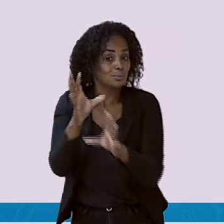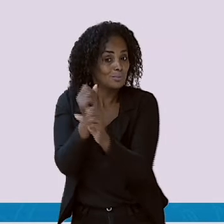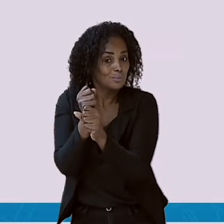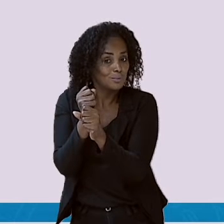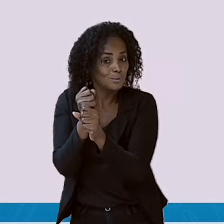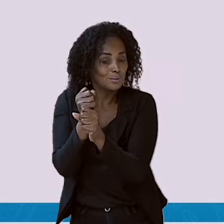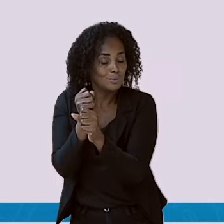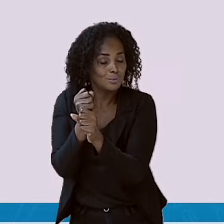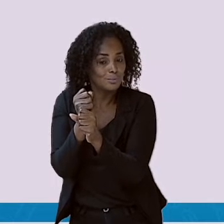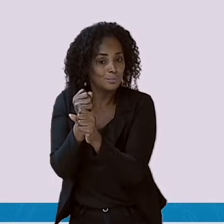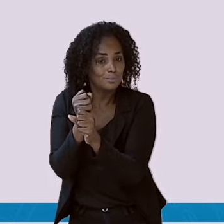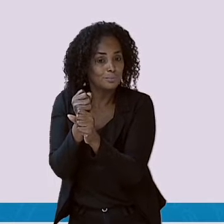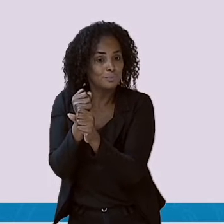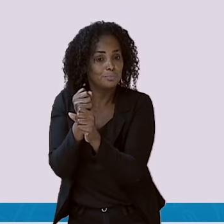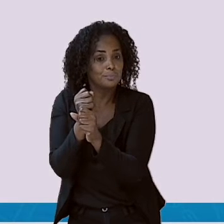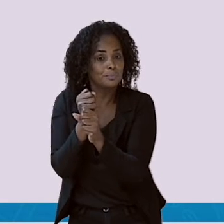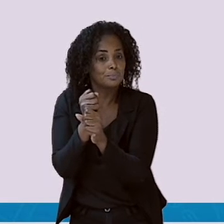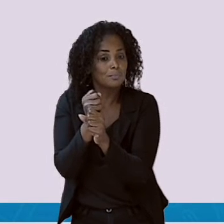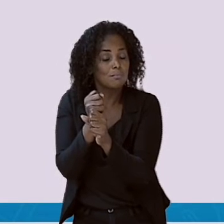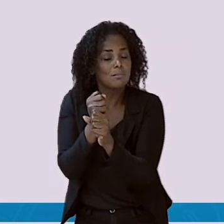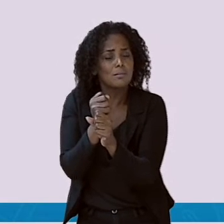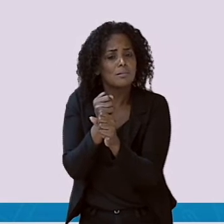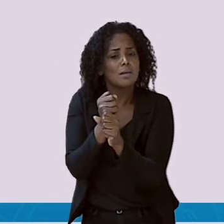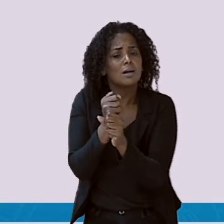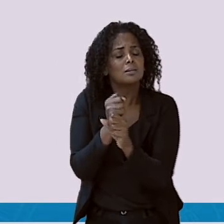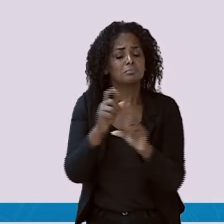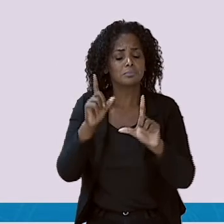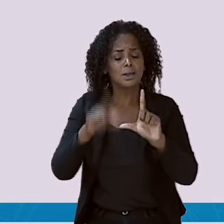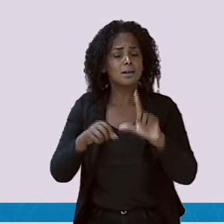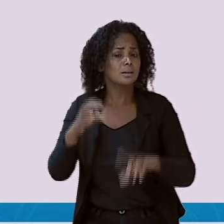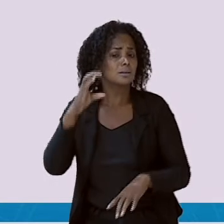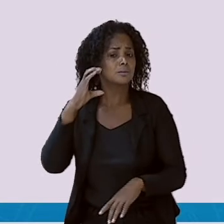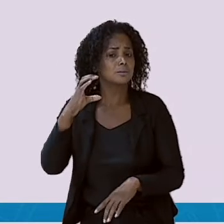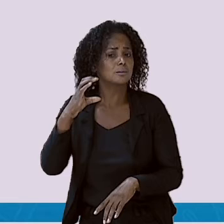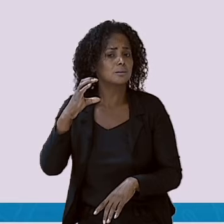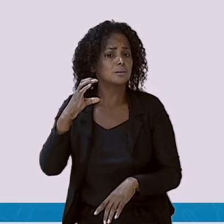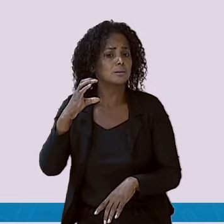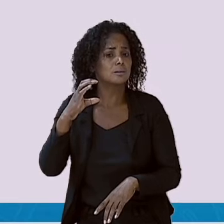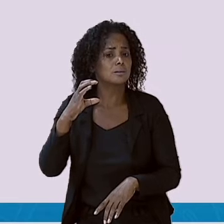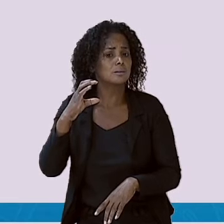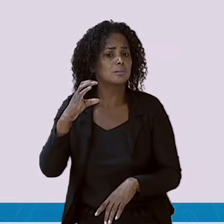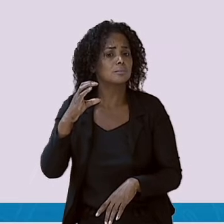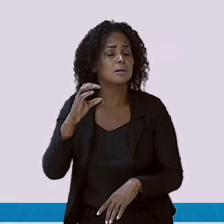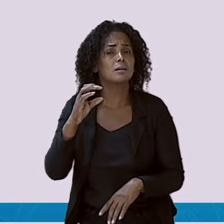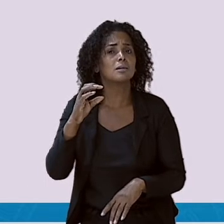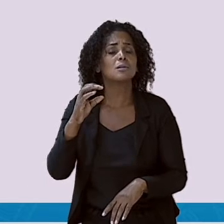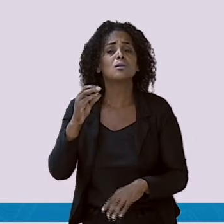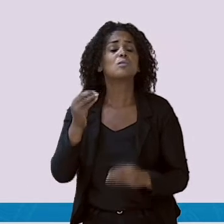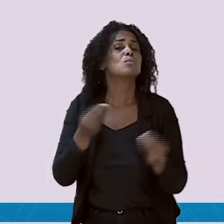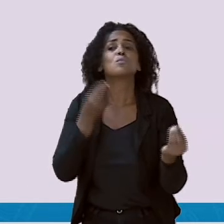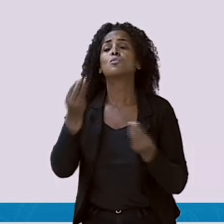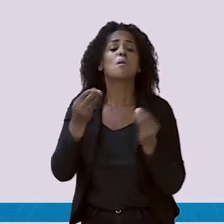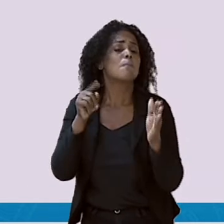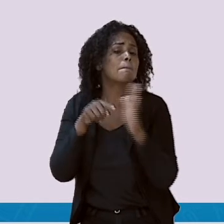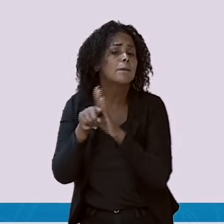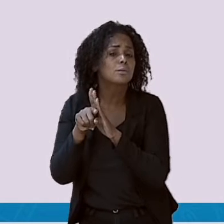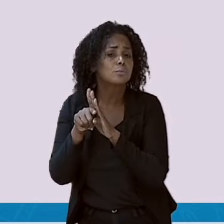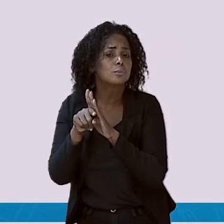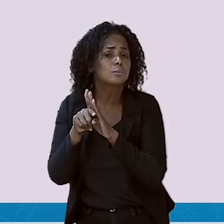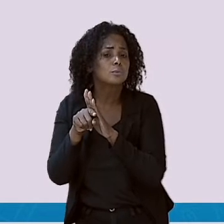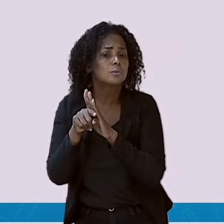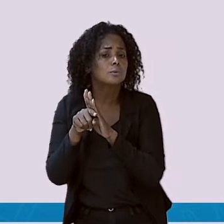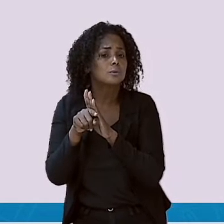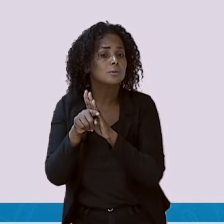300, ok? Aí aqui na letra C, pergunta assim, né? Esse é o questionamento.